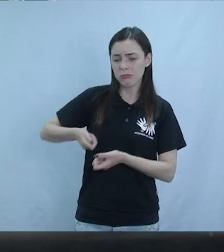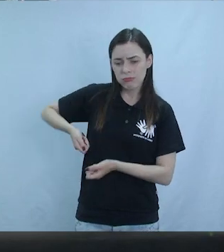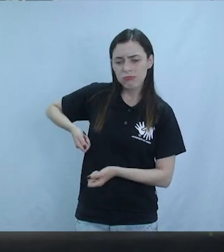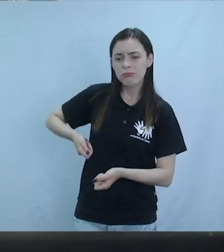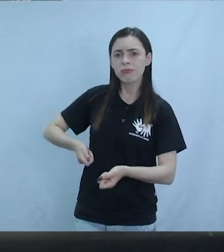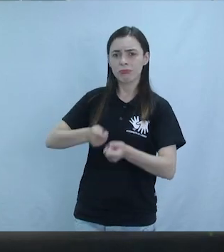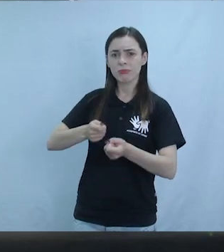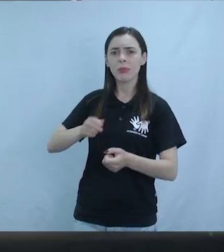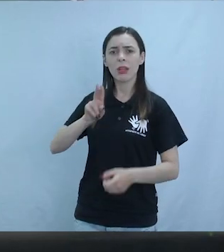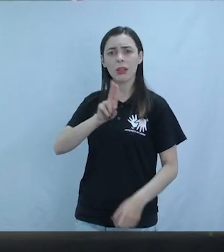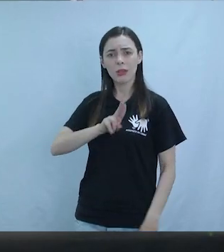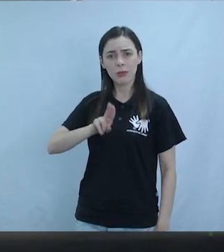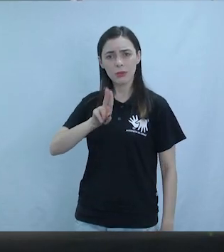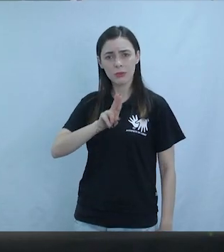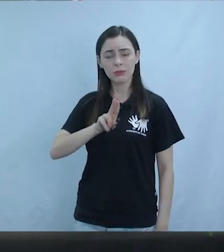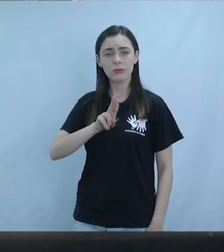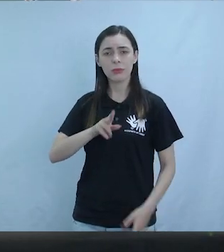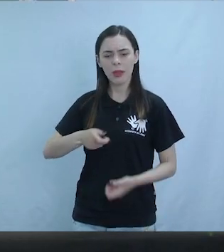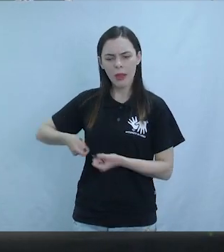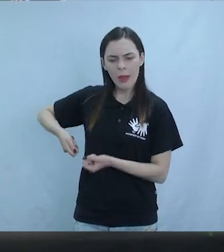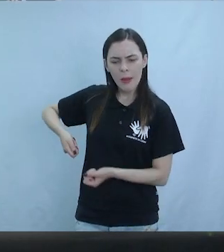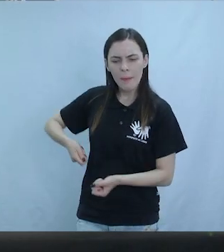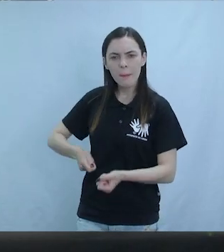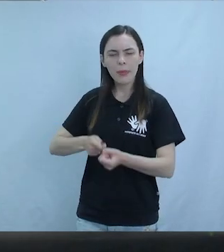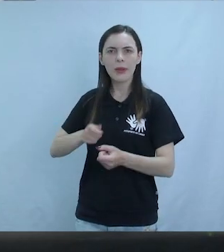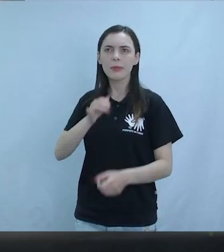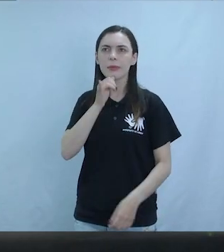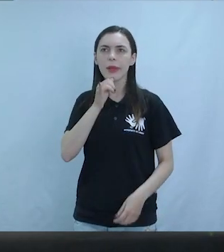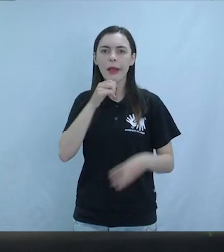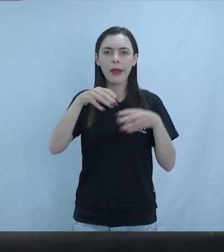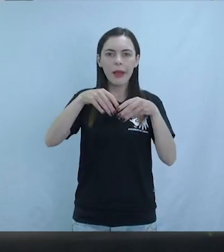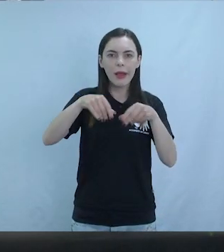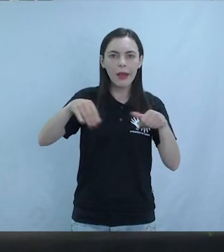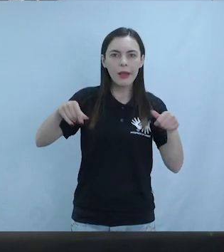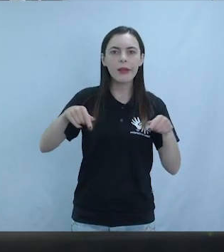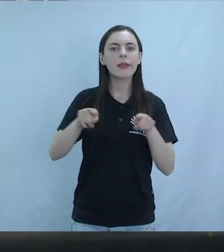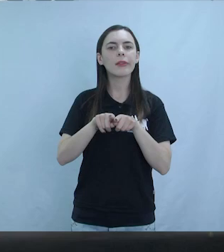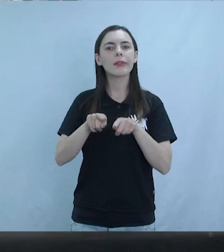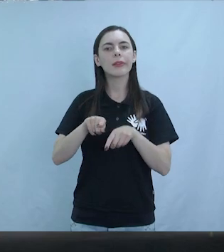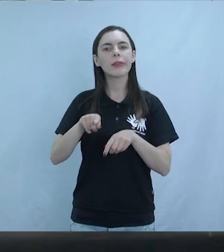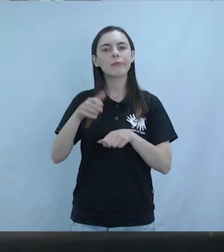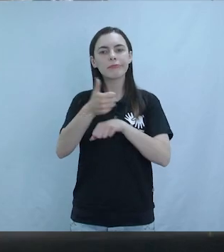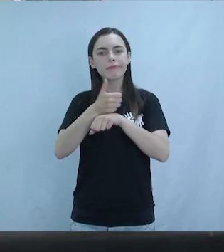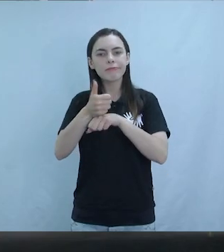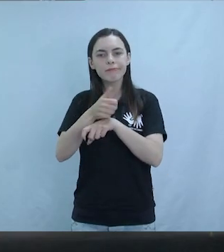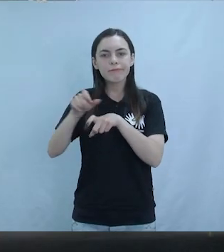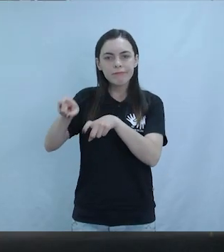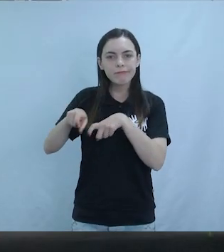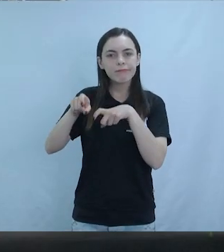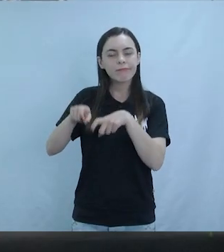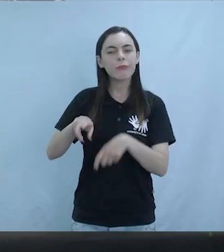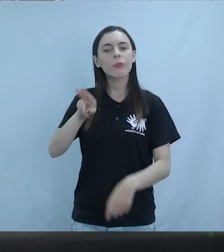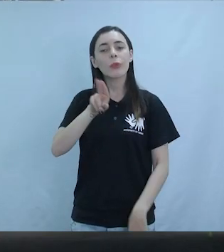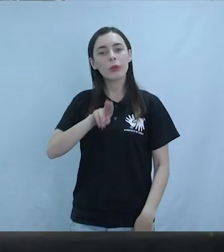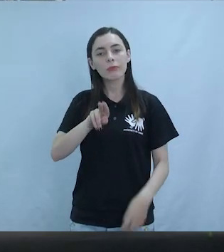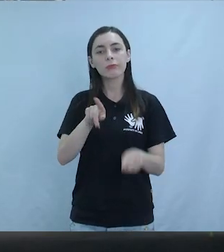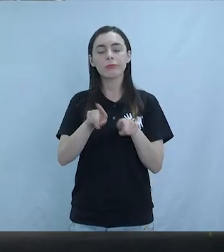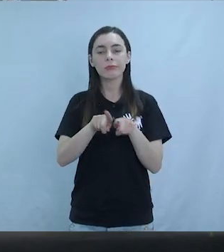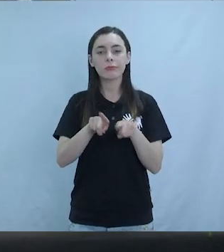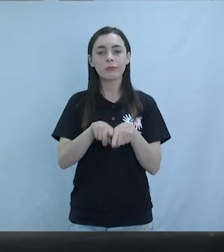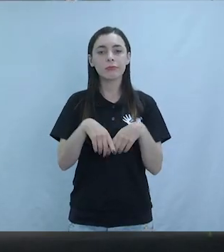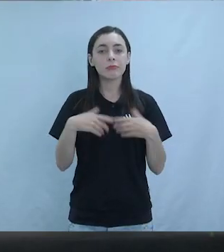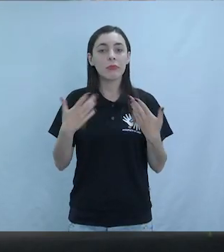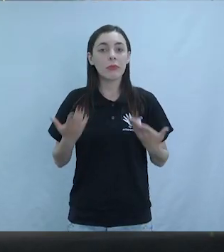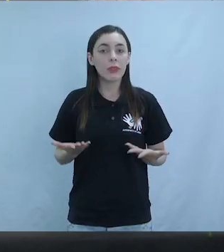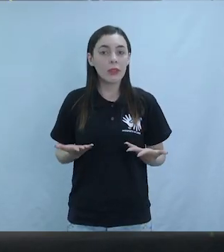usam pá também. Eles usam pá para pegar areia. Agricultor também usa. Agricultor também usa pá. Isso